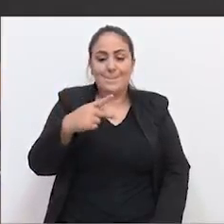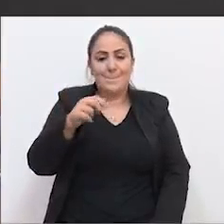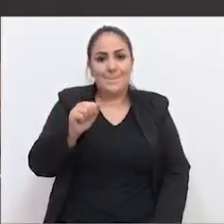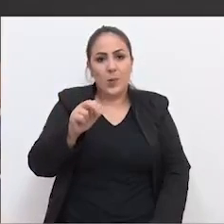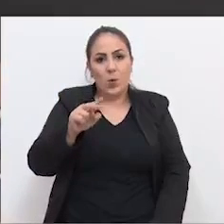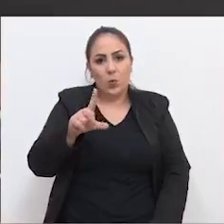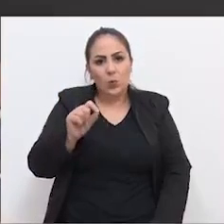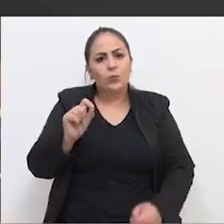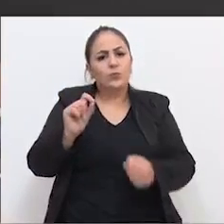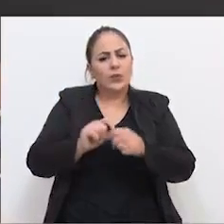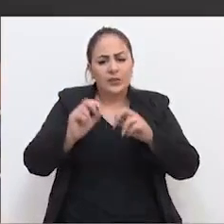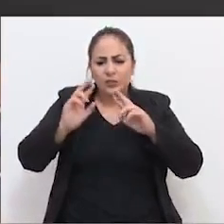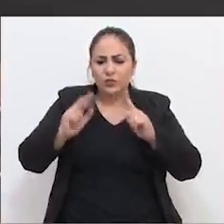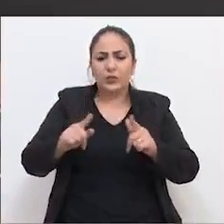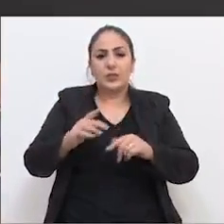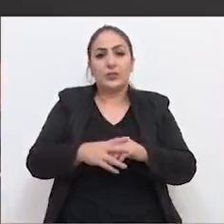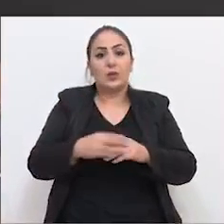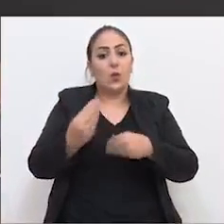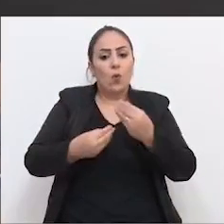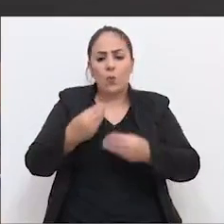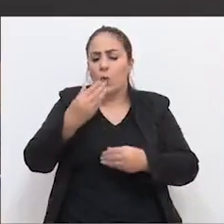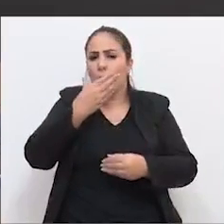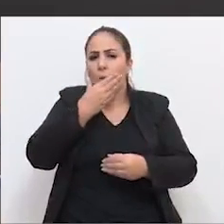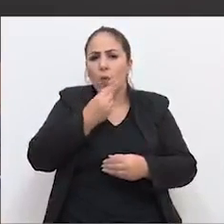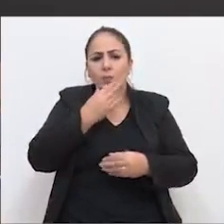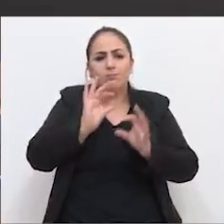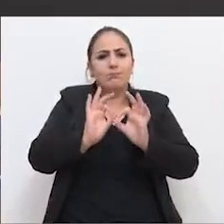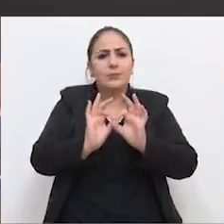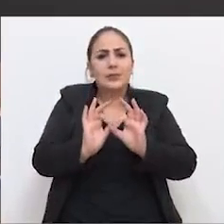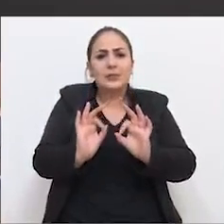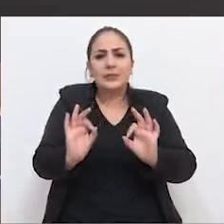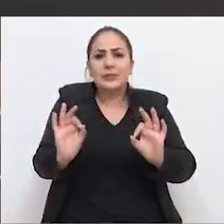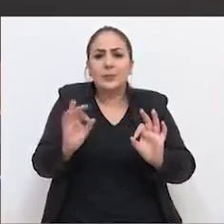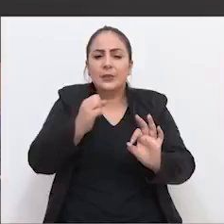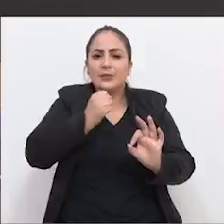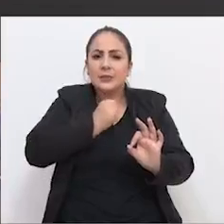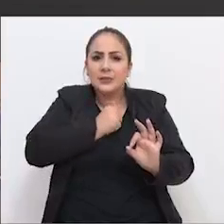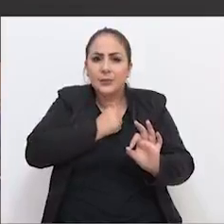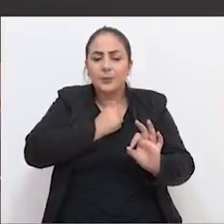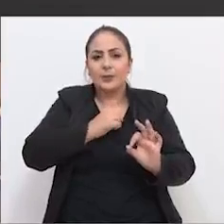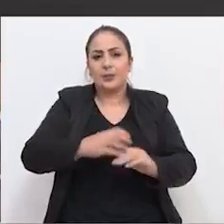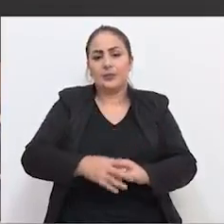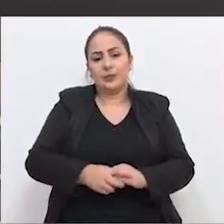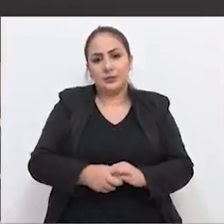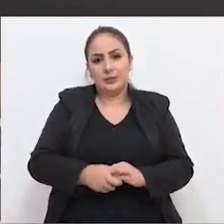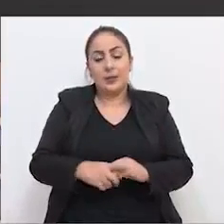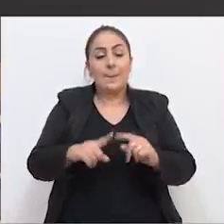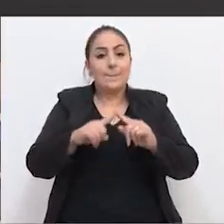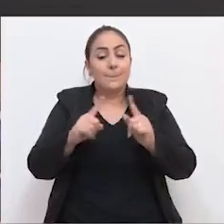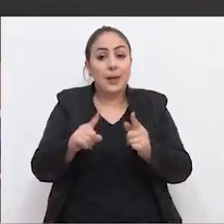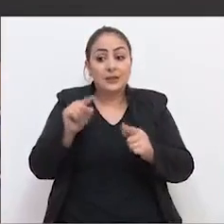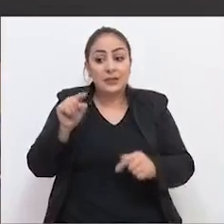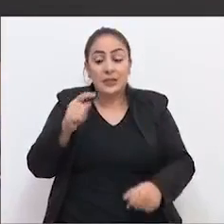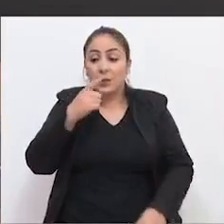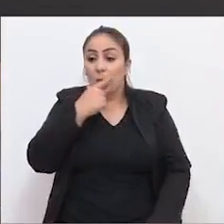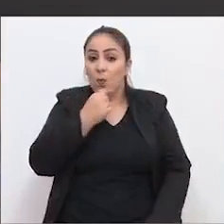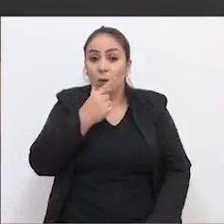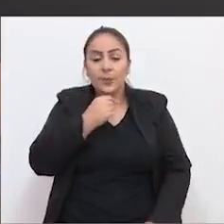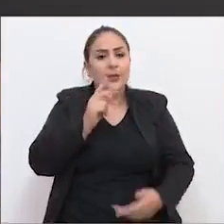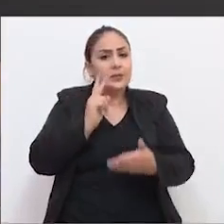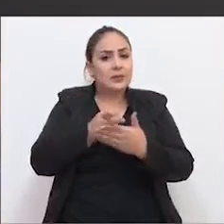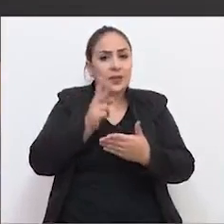Paulo fez a diferença. Fez a diferença como um homem humilde, como um homem simples, mas como um homem